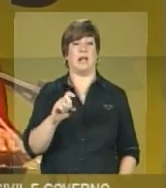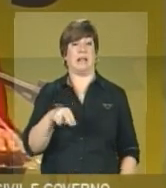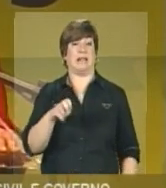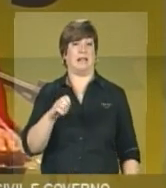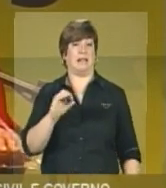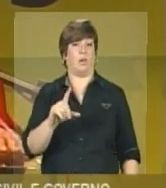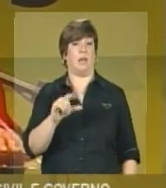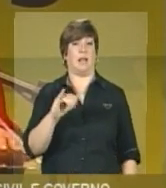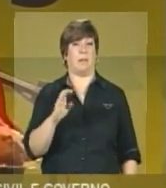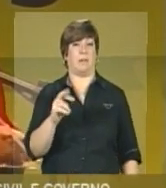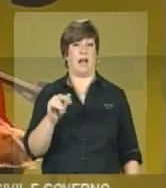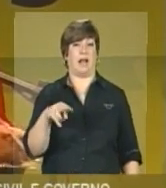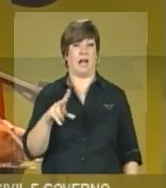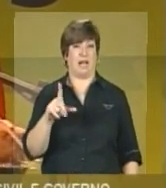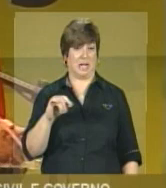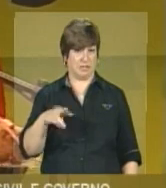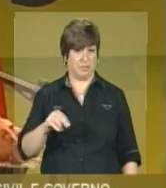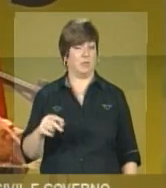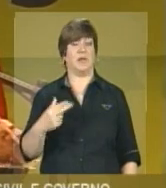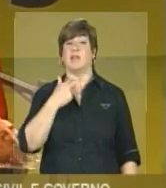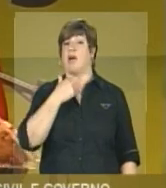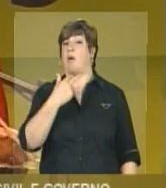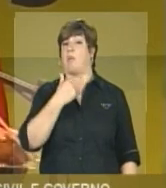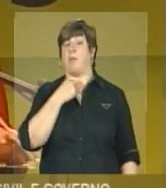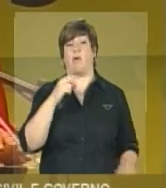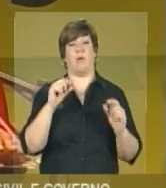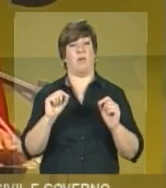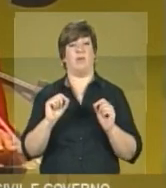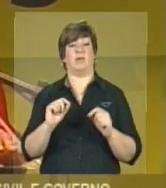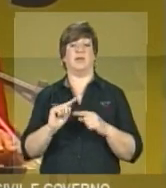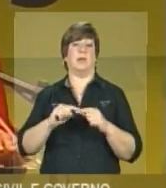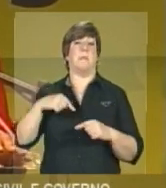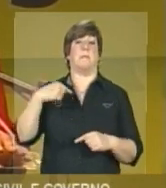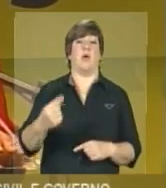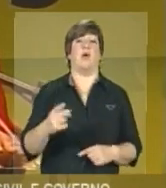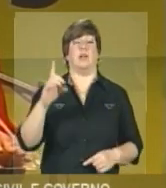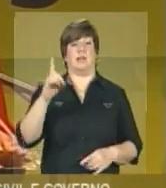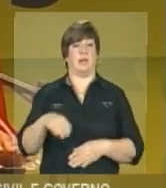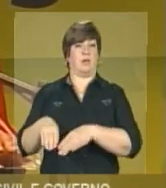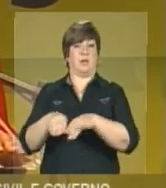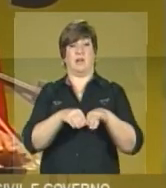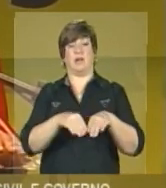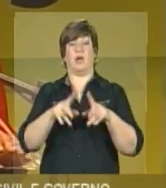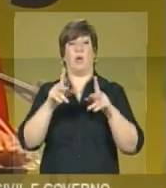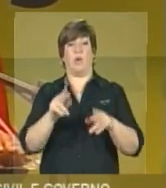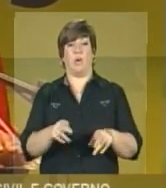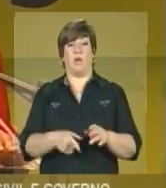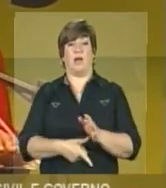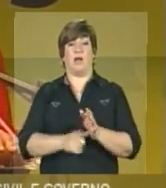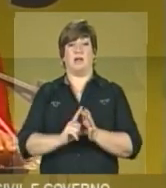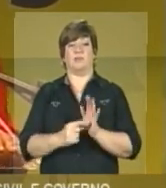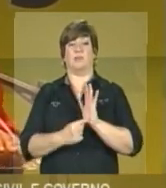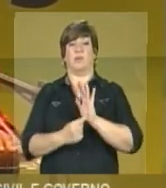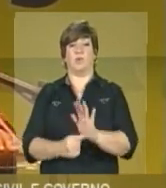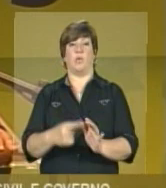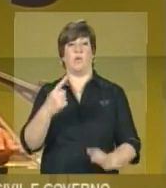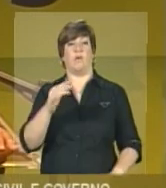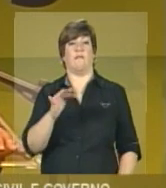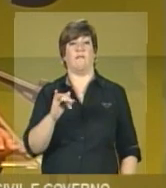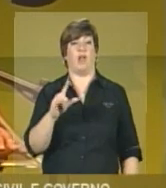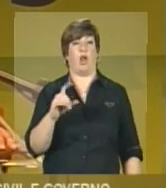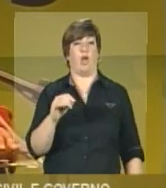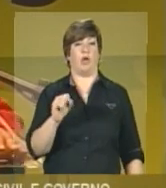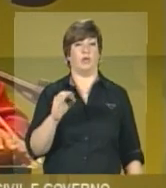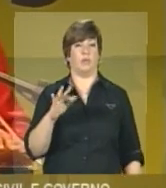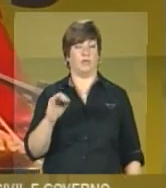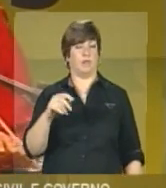pós-neoliberalismo não pode ser um mundo de pós-democracia, como bem apontou recentemente um filósofo